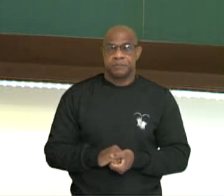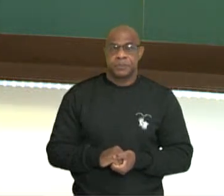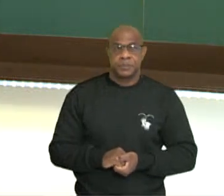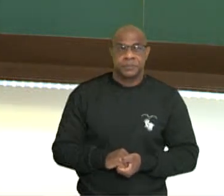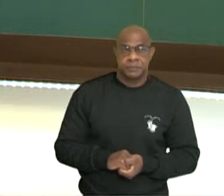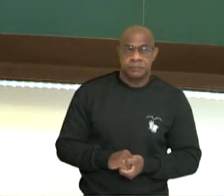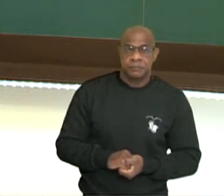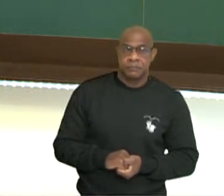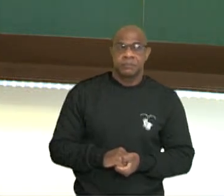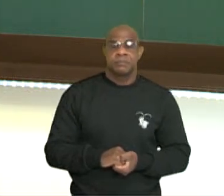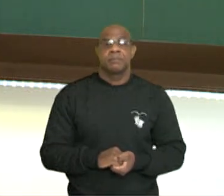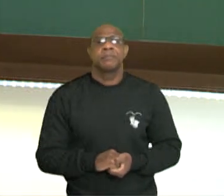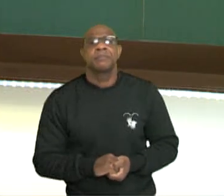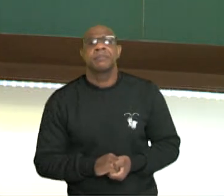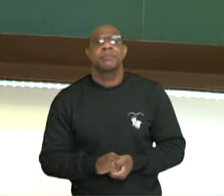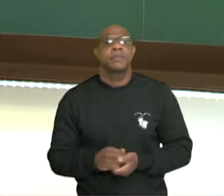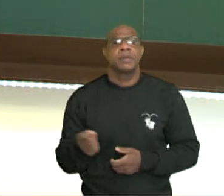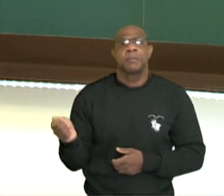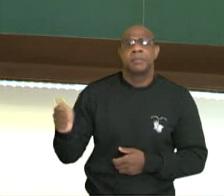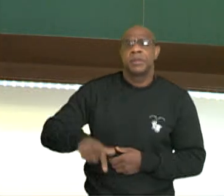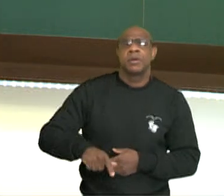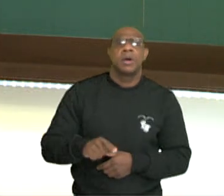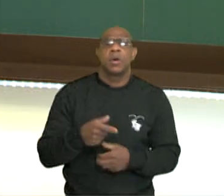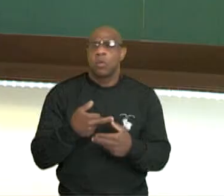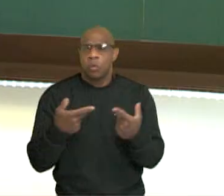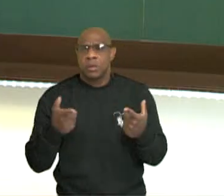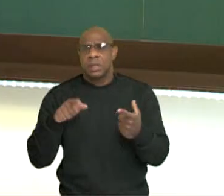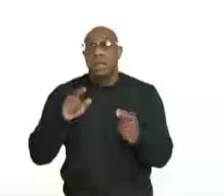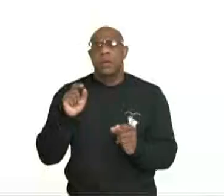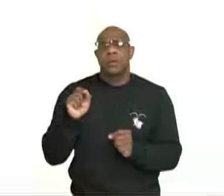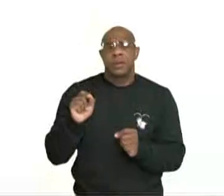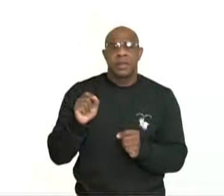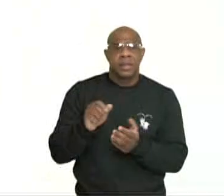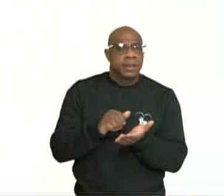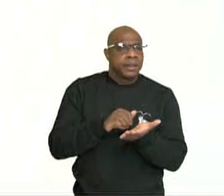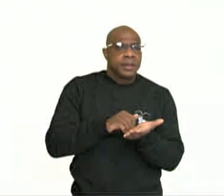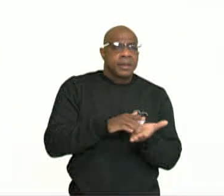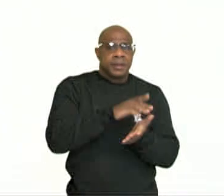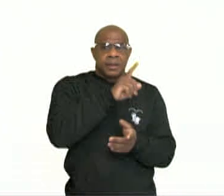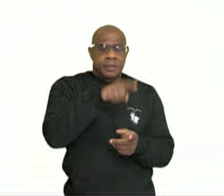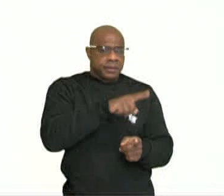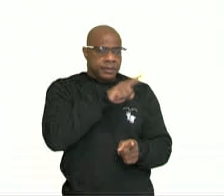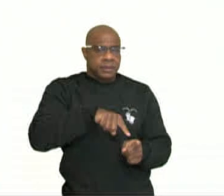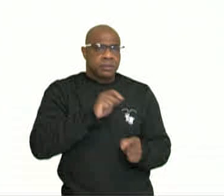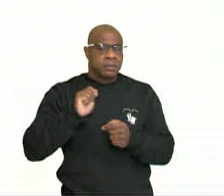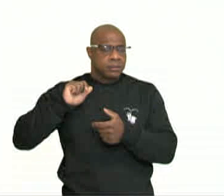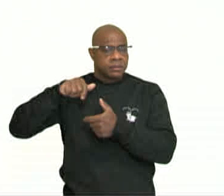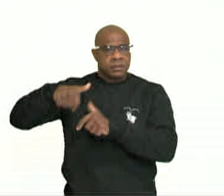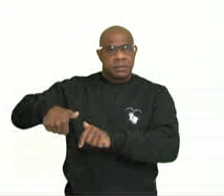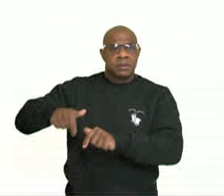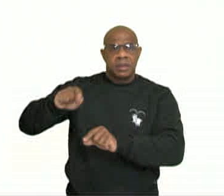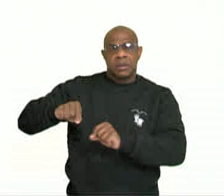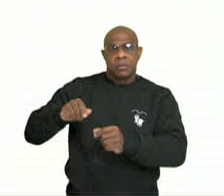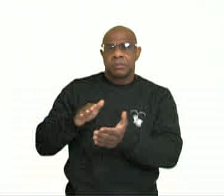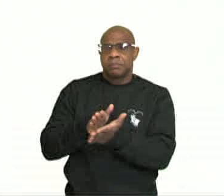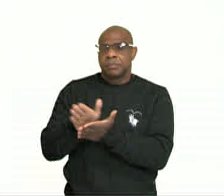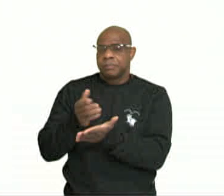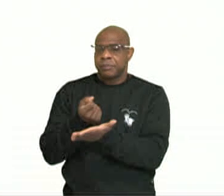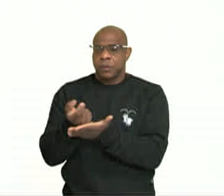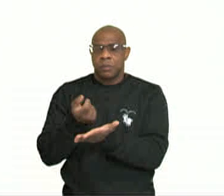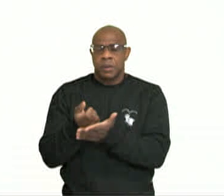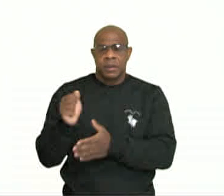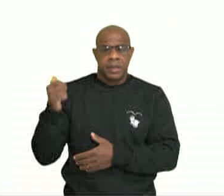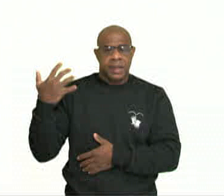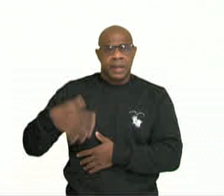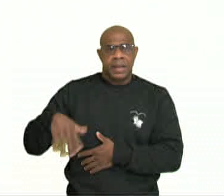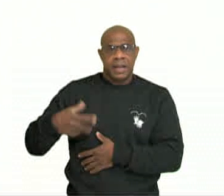argumentos. O pior lado disso tudo é que a exclusão vem quando a tradição se torna um bem de consumo caro e de